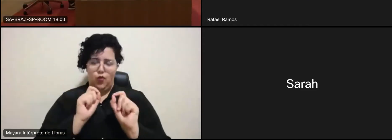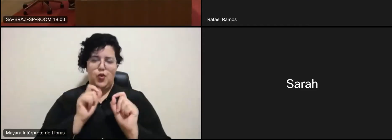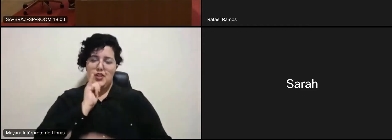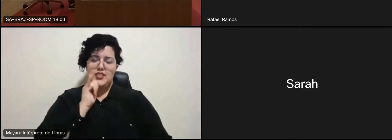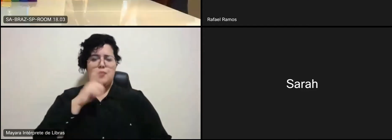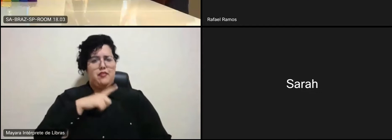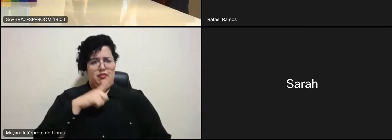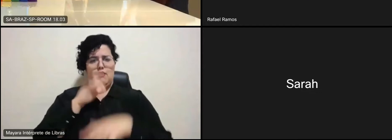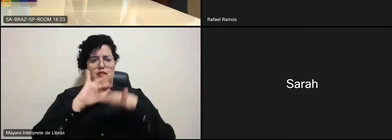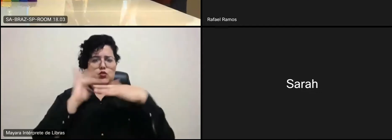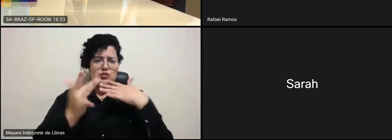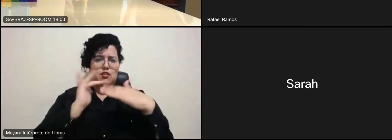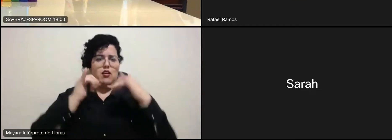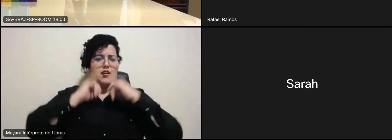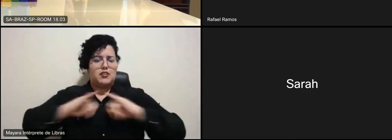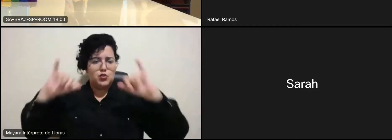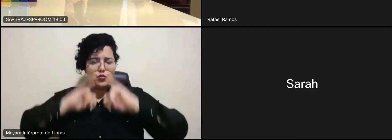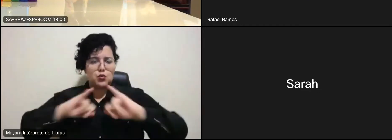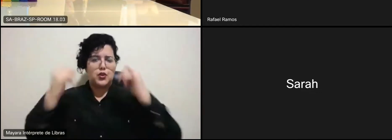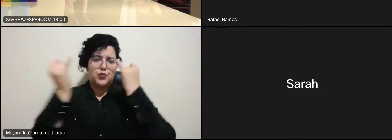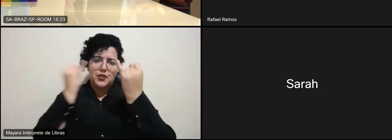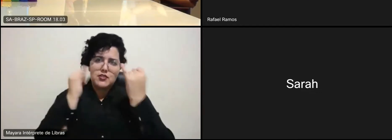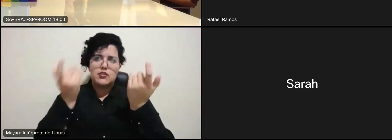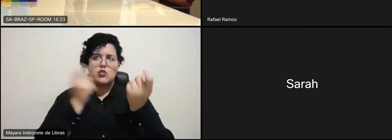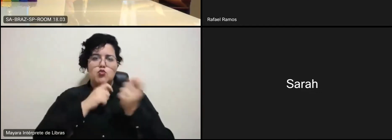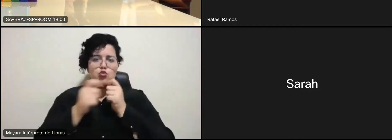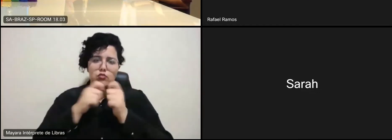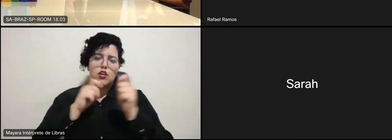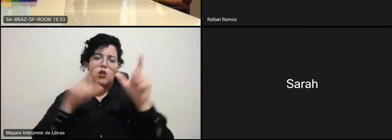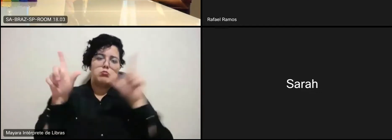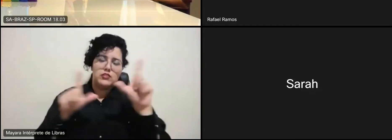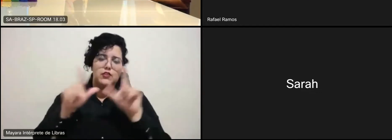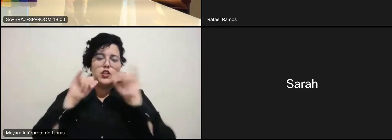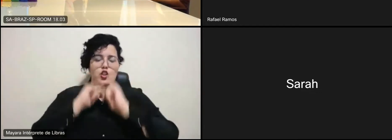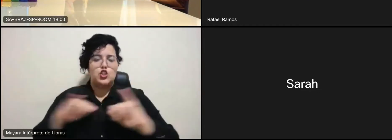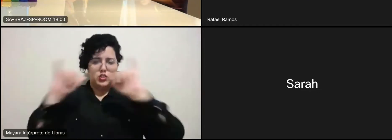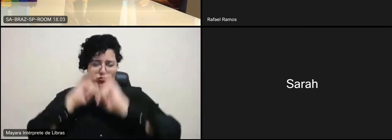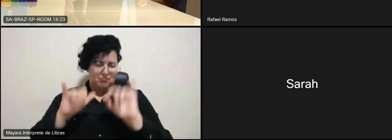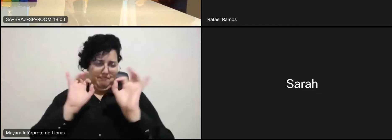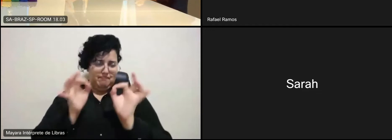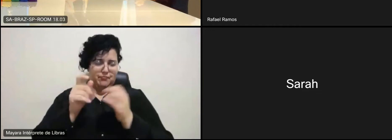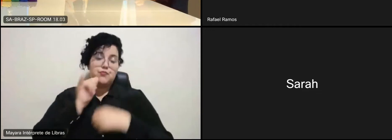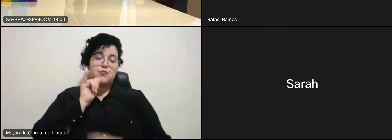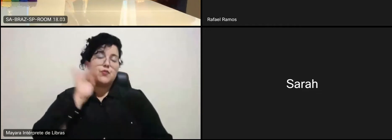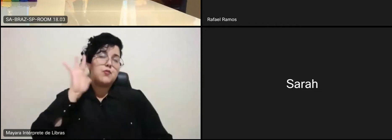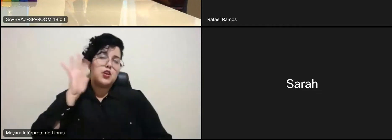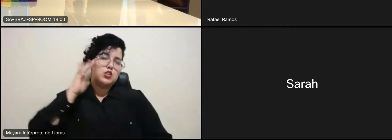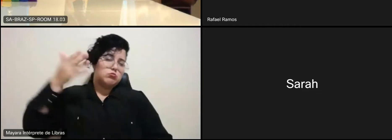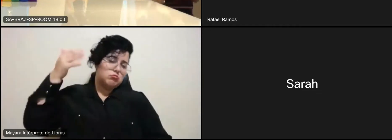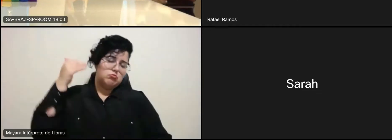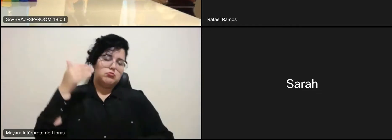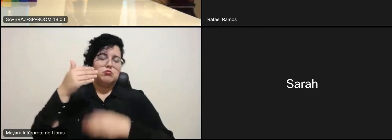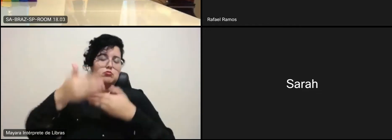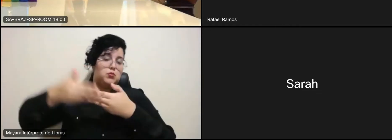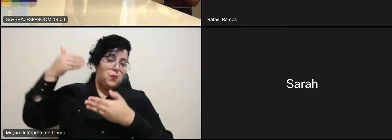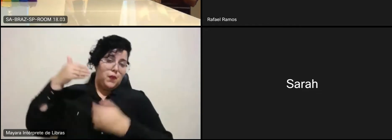da mídia na disseminação desse tipo de informação, porque mesmo de 90 para cá, se você parar para pensar nos grandes